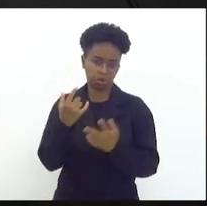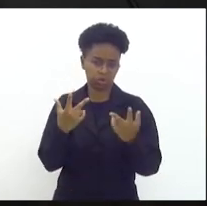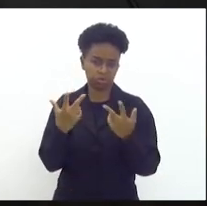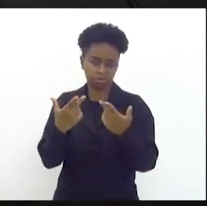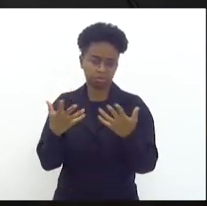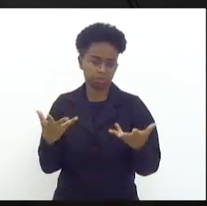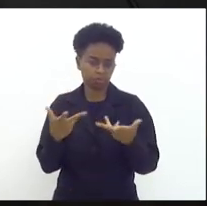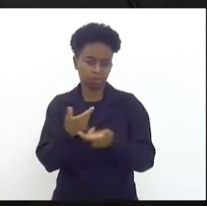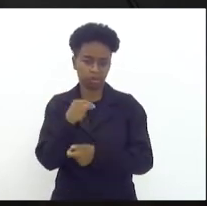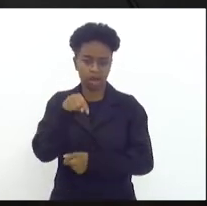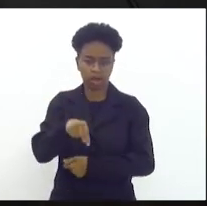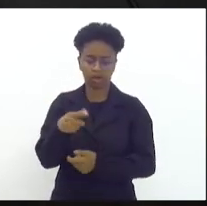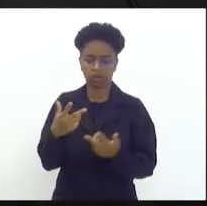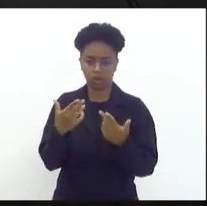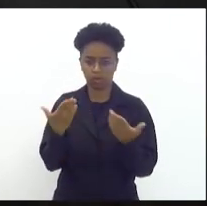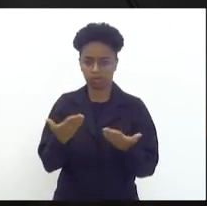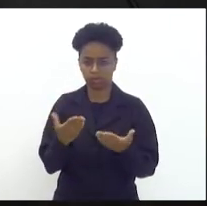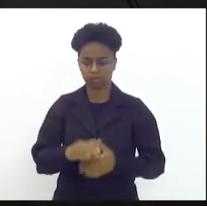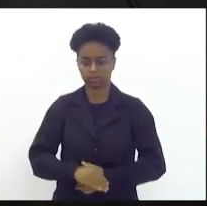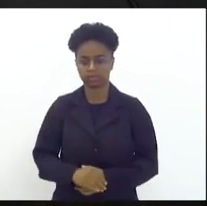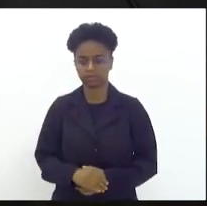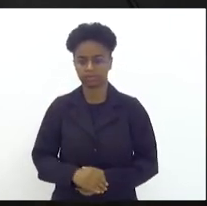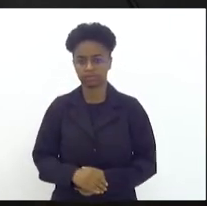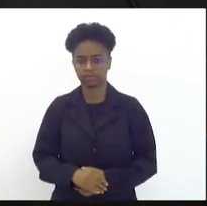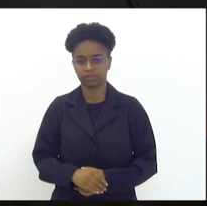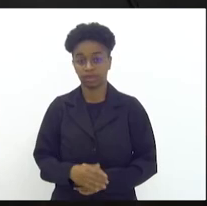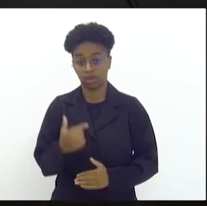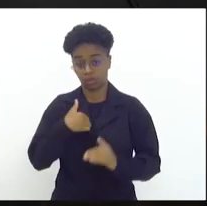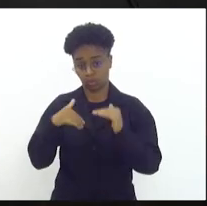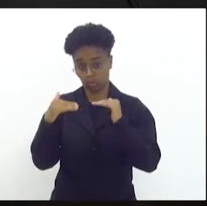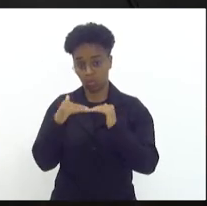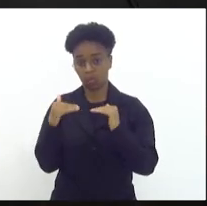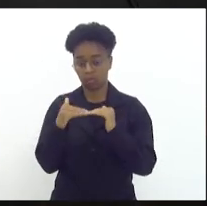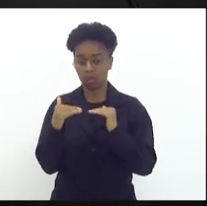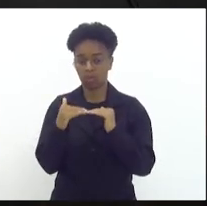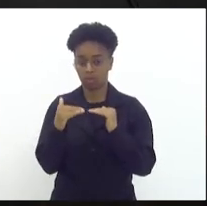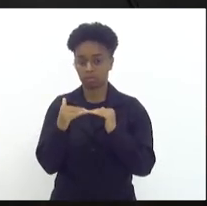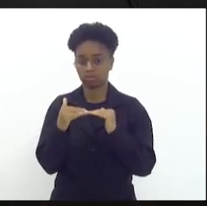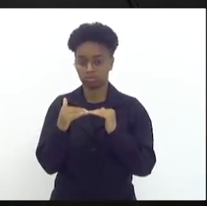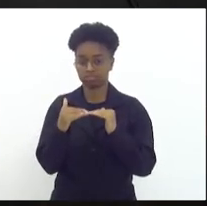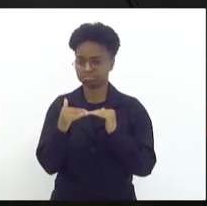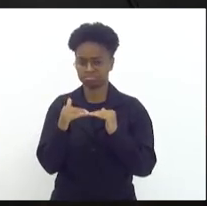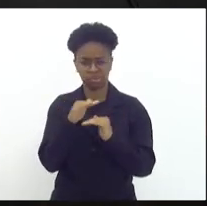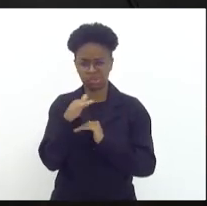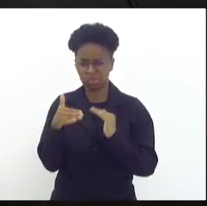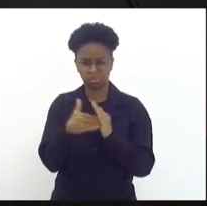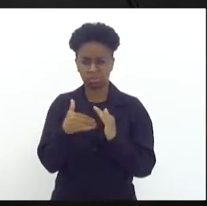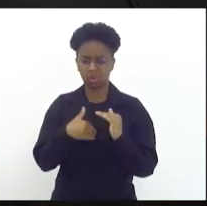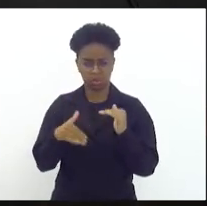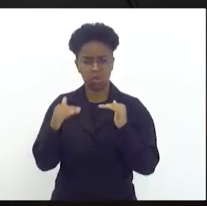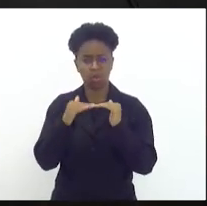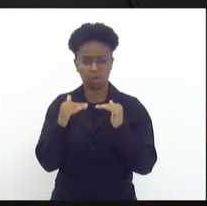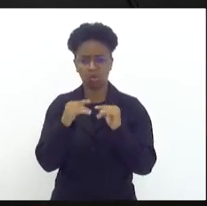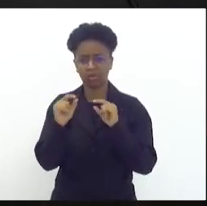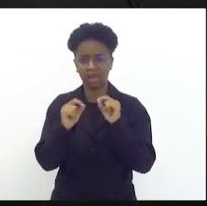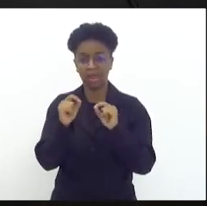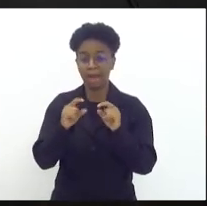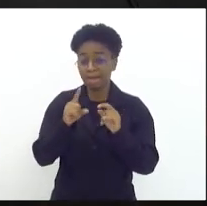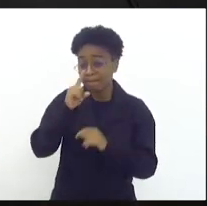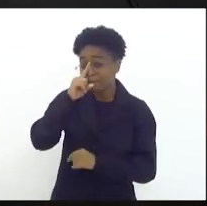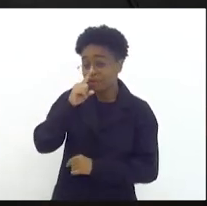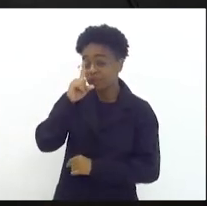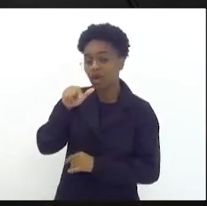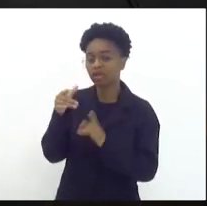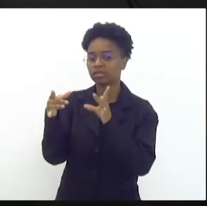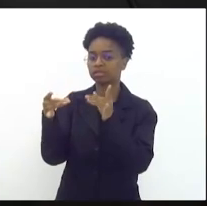esse assim eu concordo em gênero número e grau que o diabo mora nos detalhes como